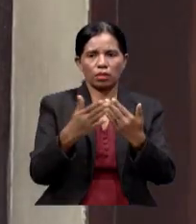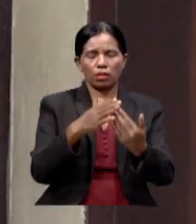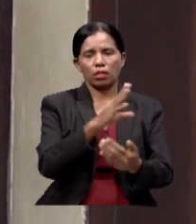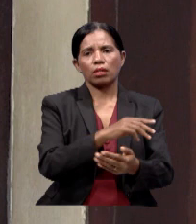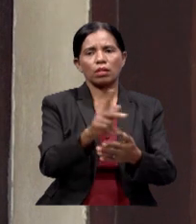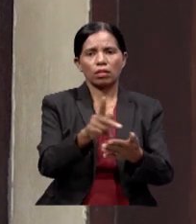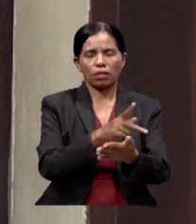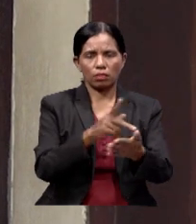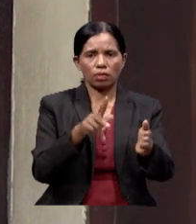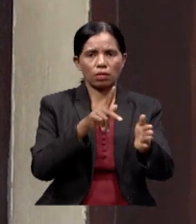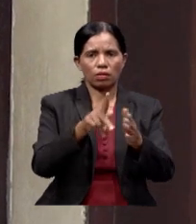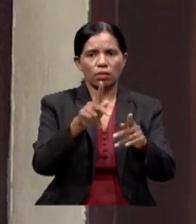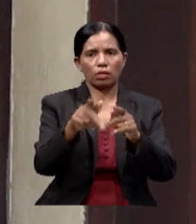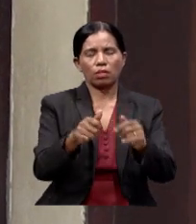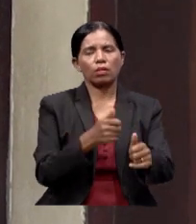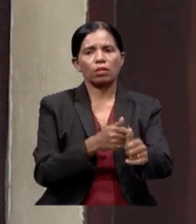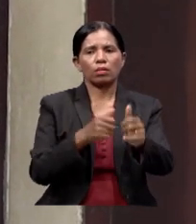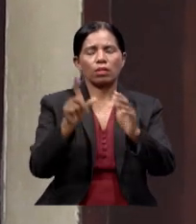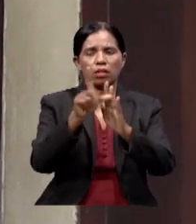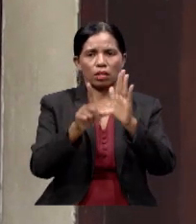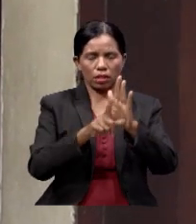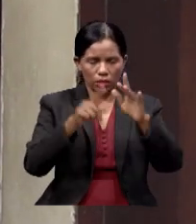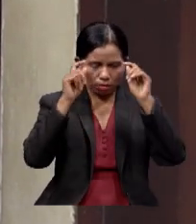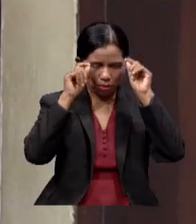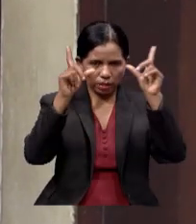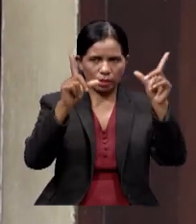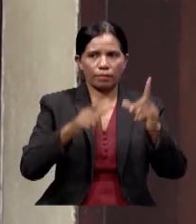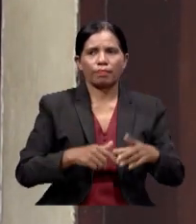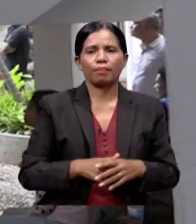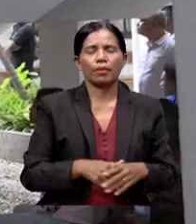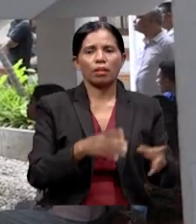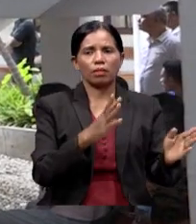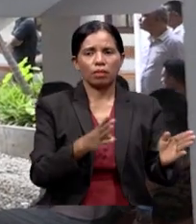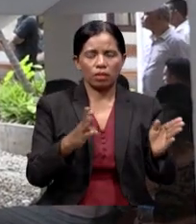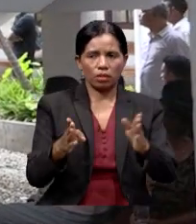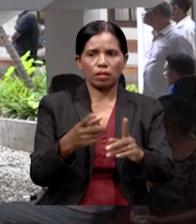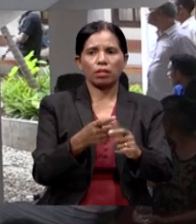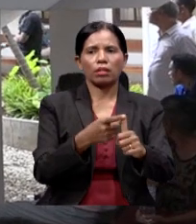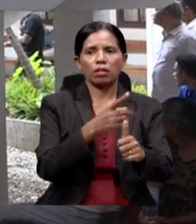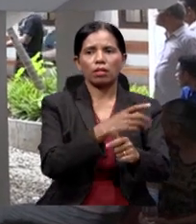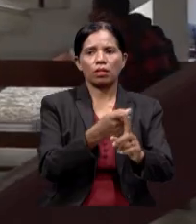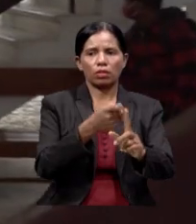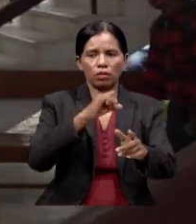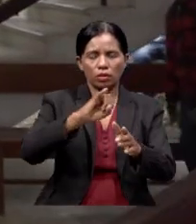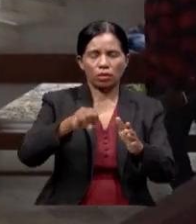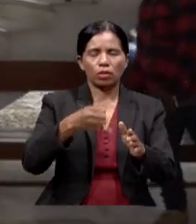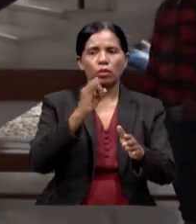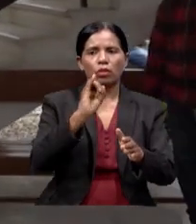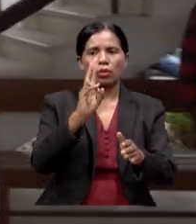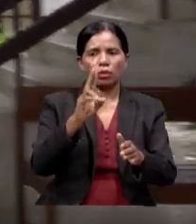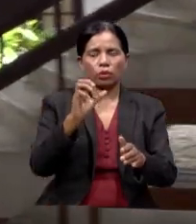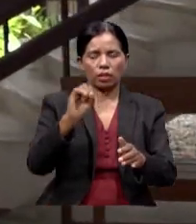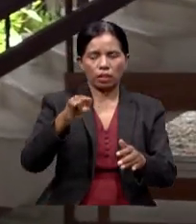crime tentativa homicídio do Código Penal Timor-Leste. Processo de primeiro interrogatório preside o juíza Ana Paula